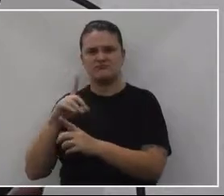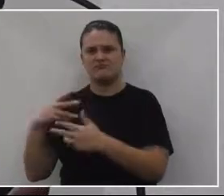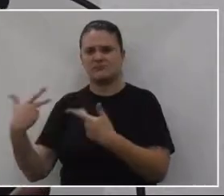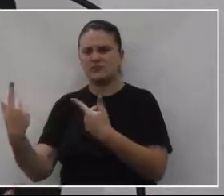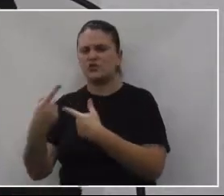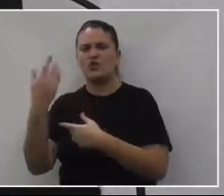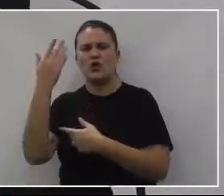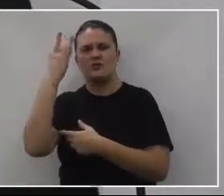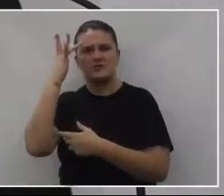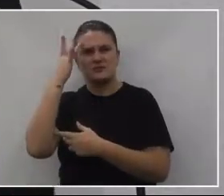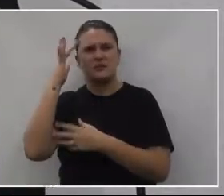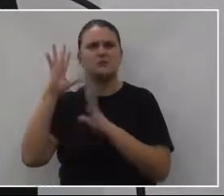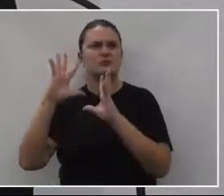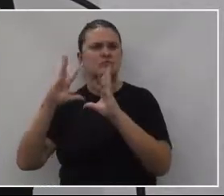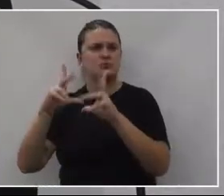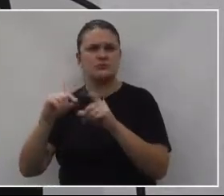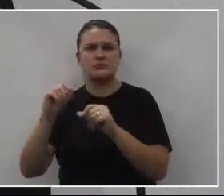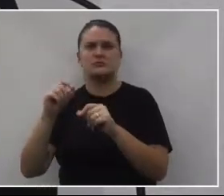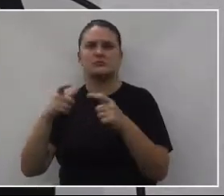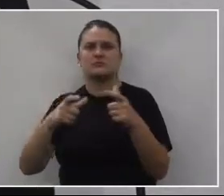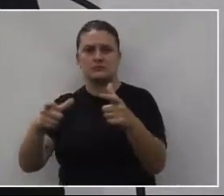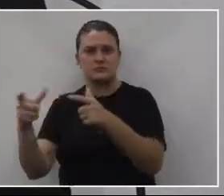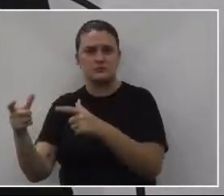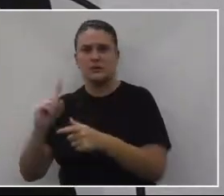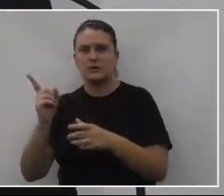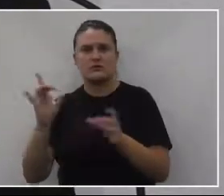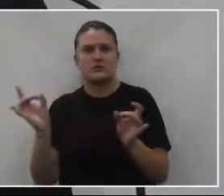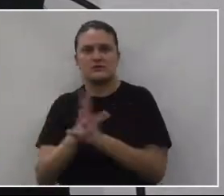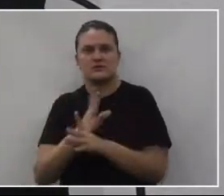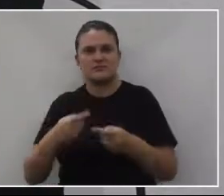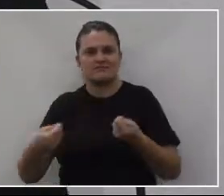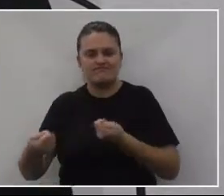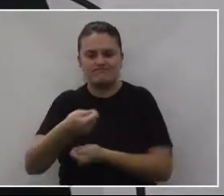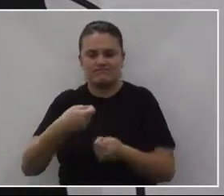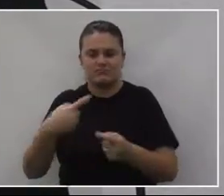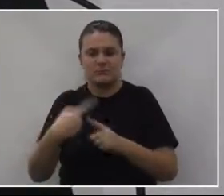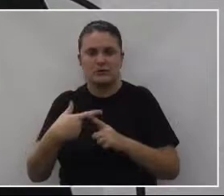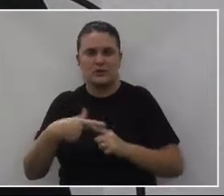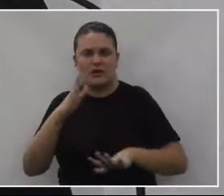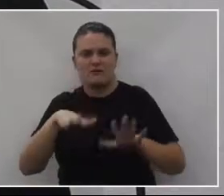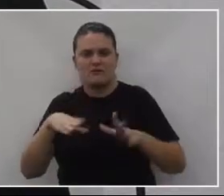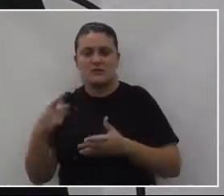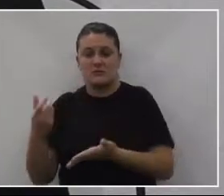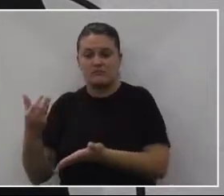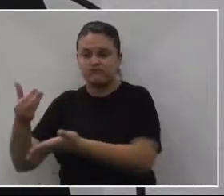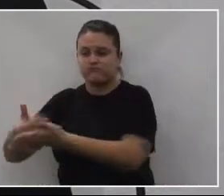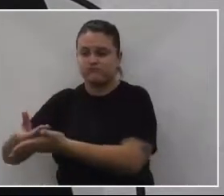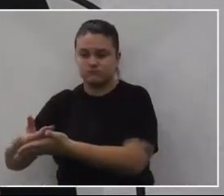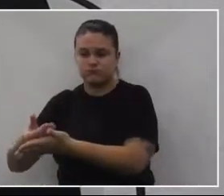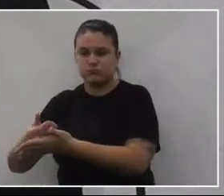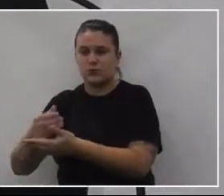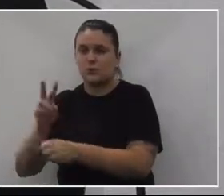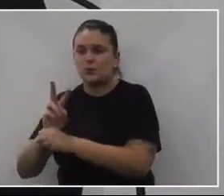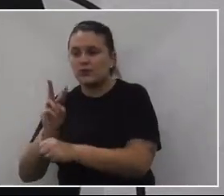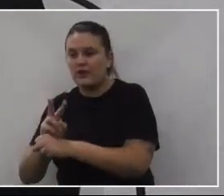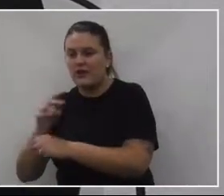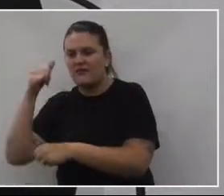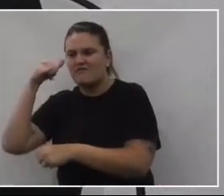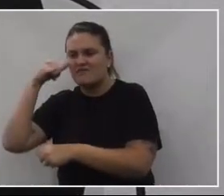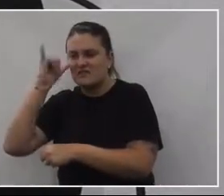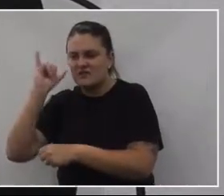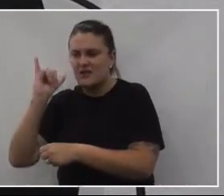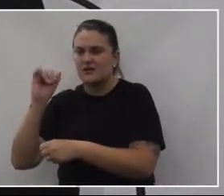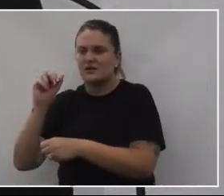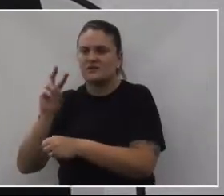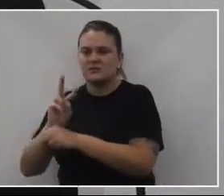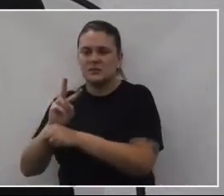gente sabe que é em todo lugar, não se acaba com o tráfico de drogas nem quando há muito investimento em dinheiro. É um exemplo, o país que mais